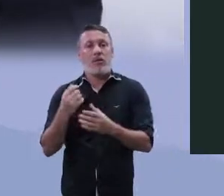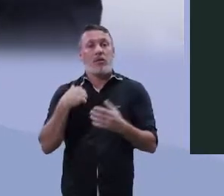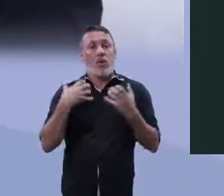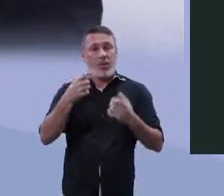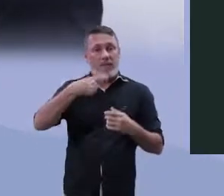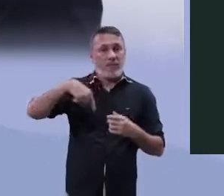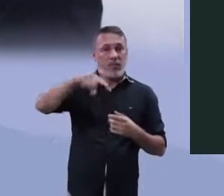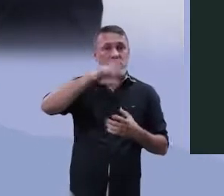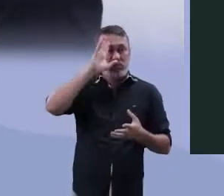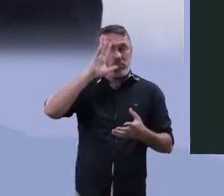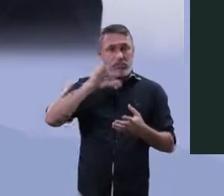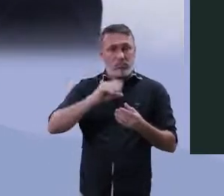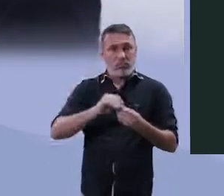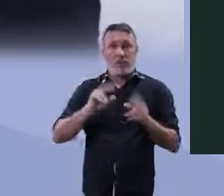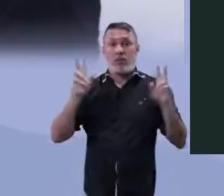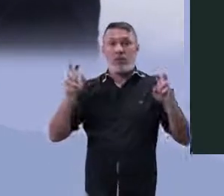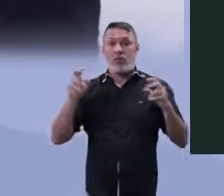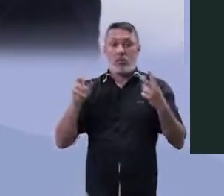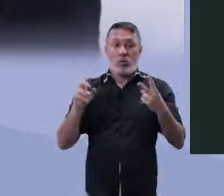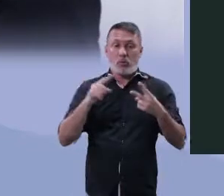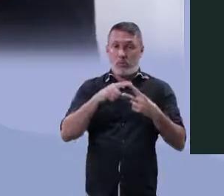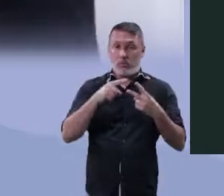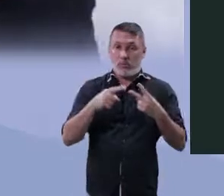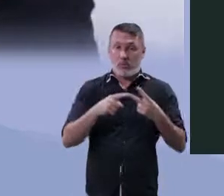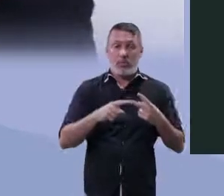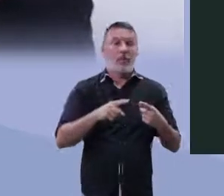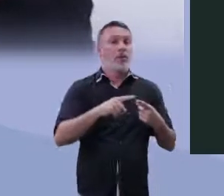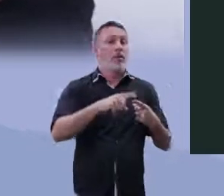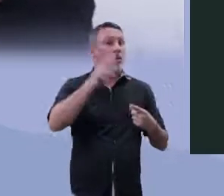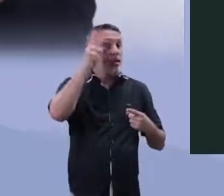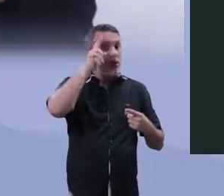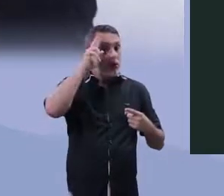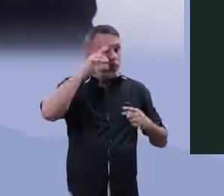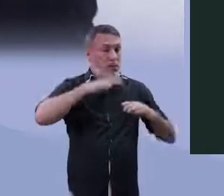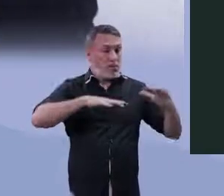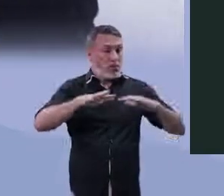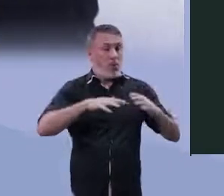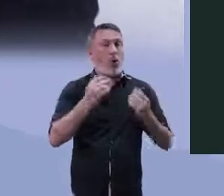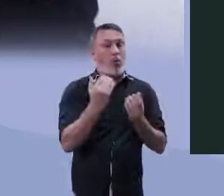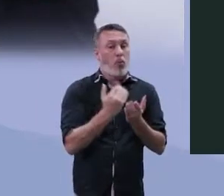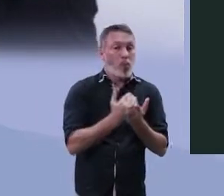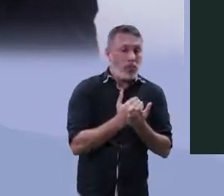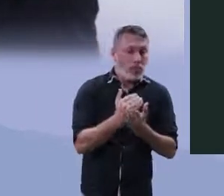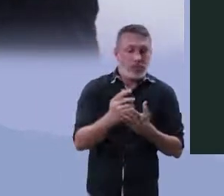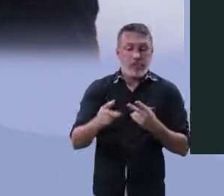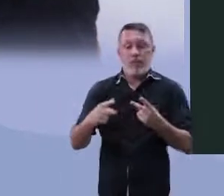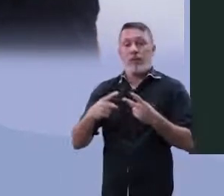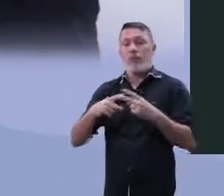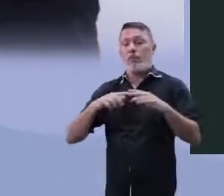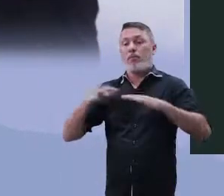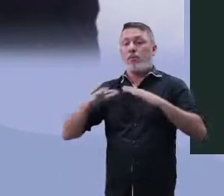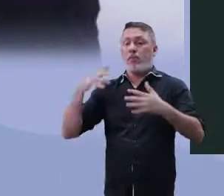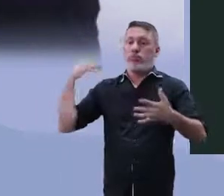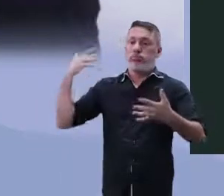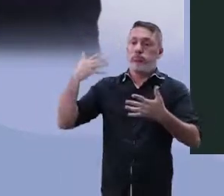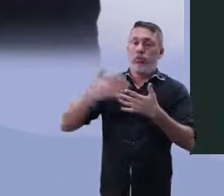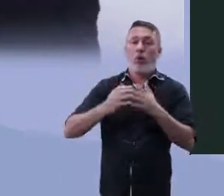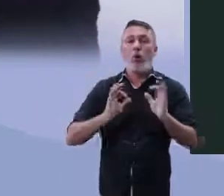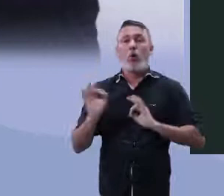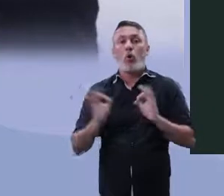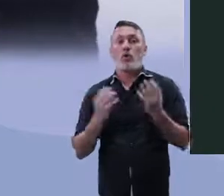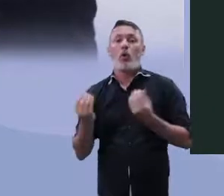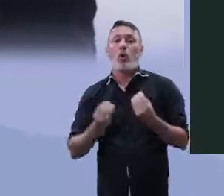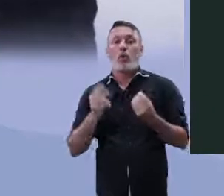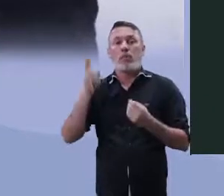tenham compreendido dois elementos centrais. A história desses movimentos e como é que eles se organizaram ao longo do